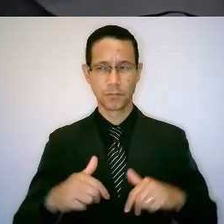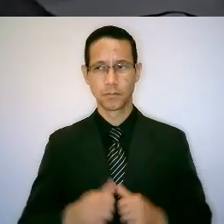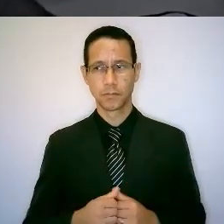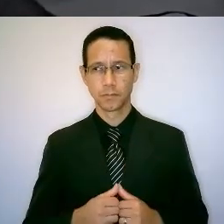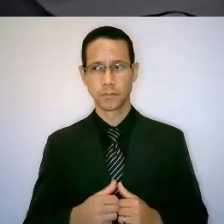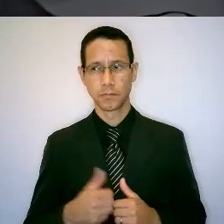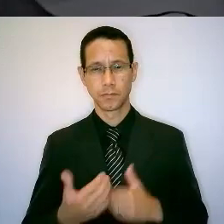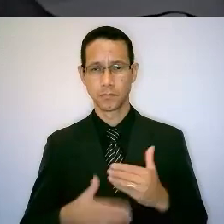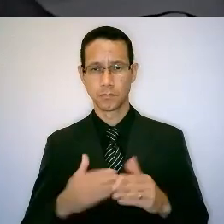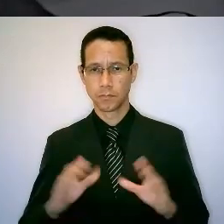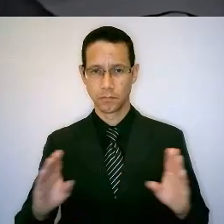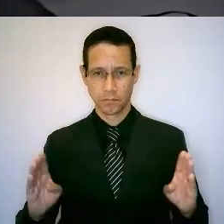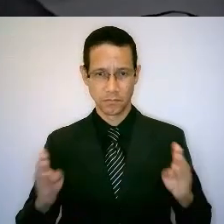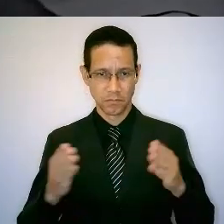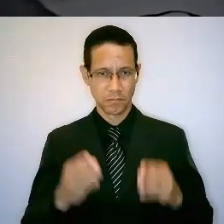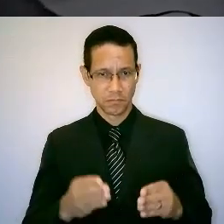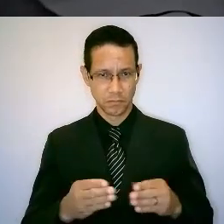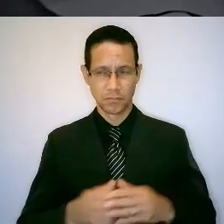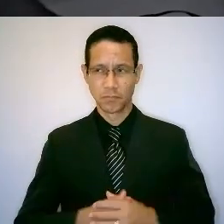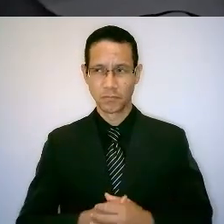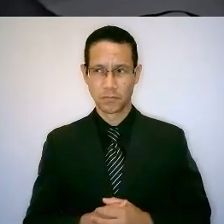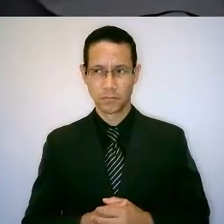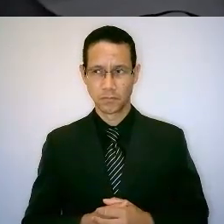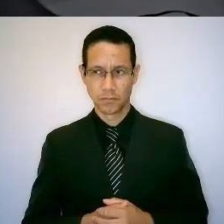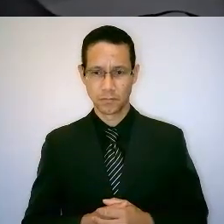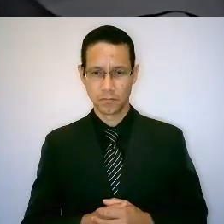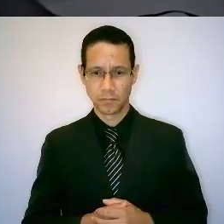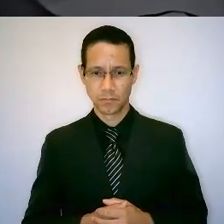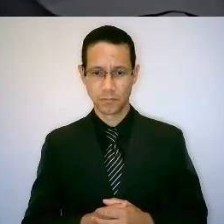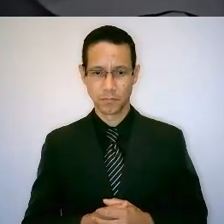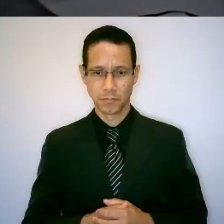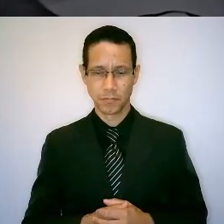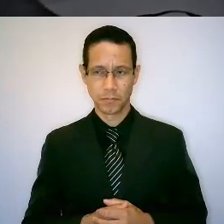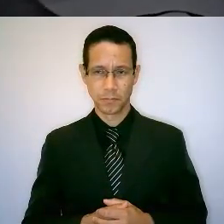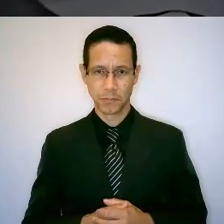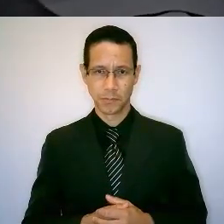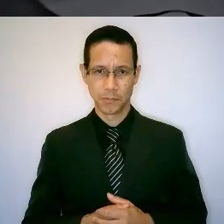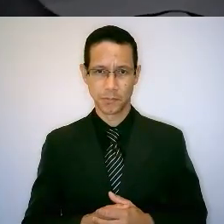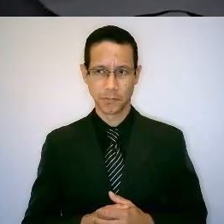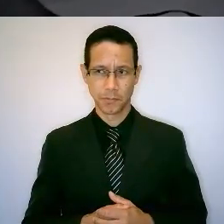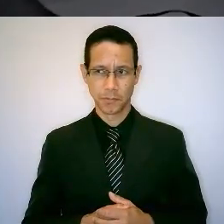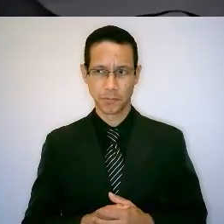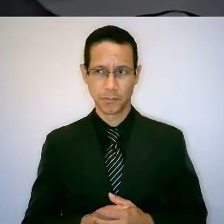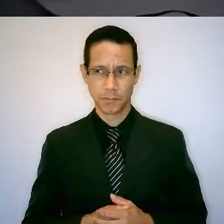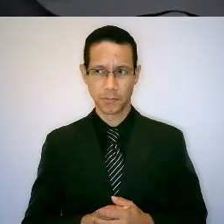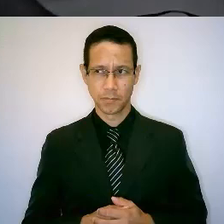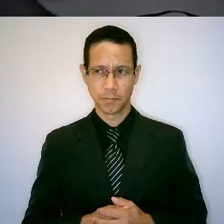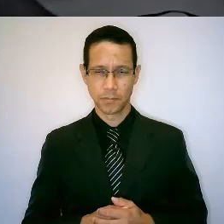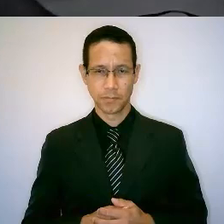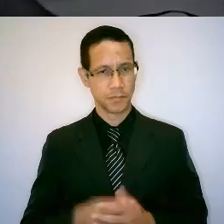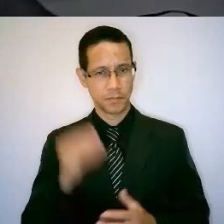voltada para ceifar a vida da